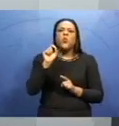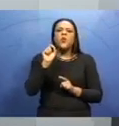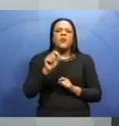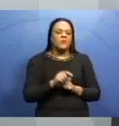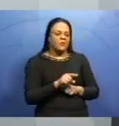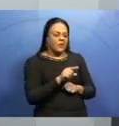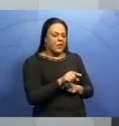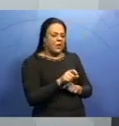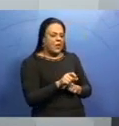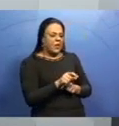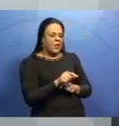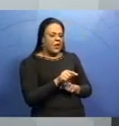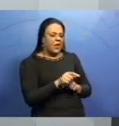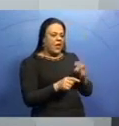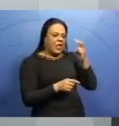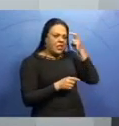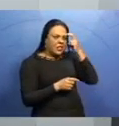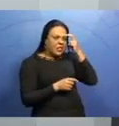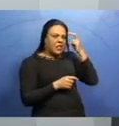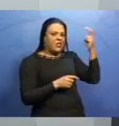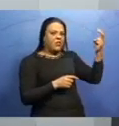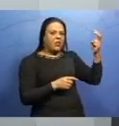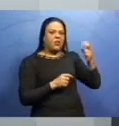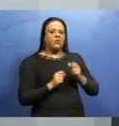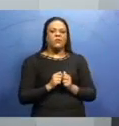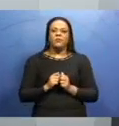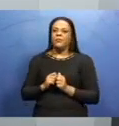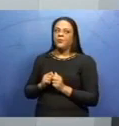Tolo é a pessoa que é inteligente?